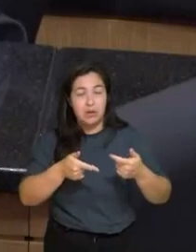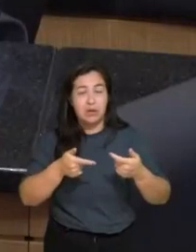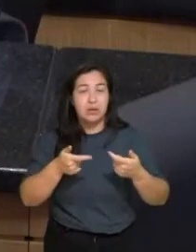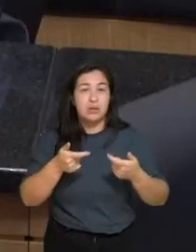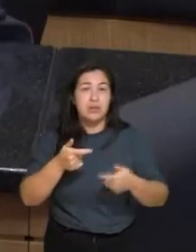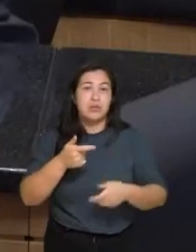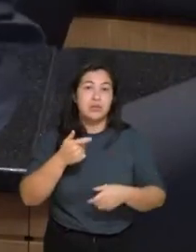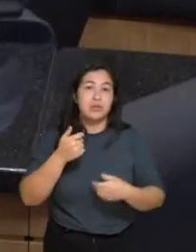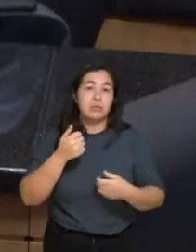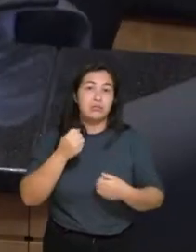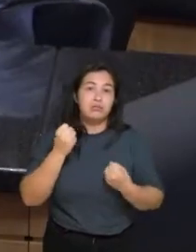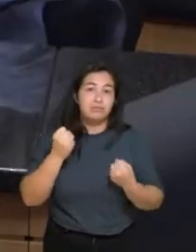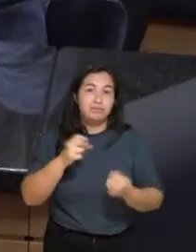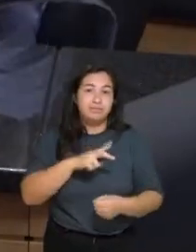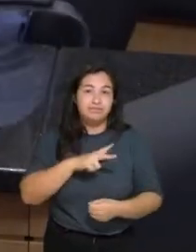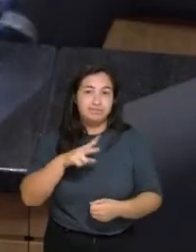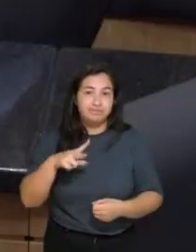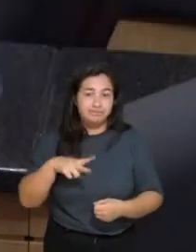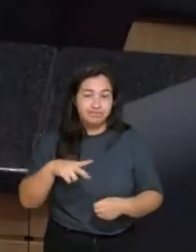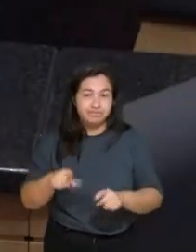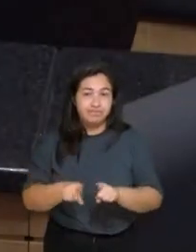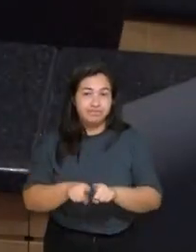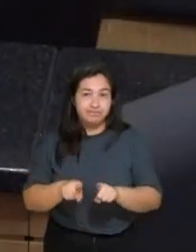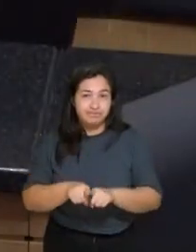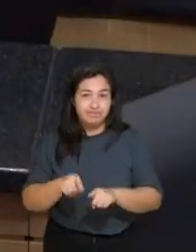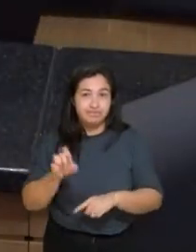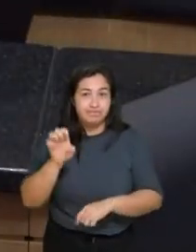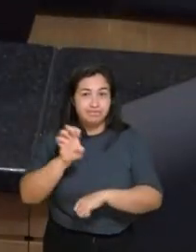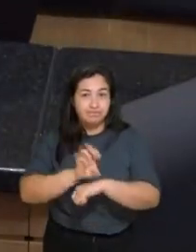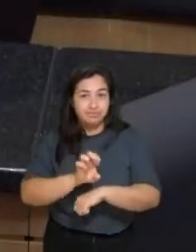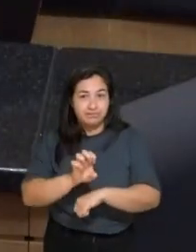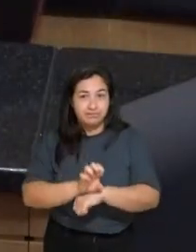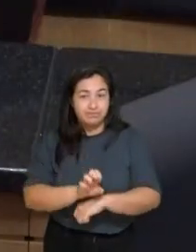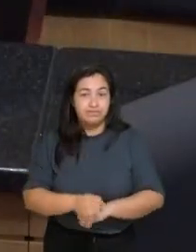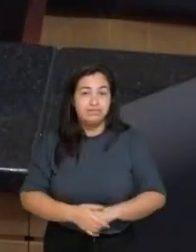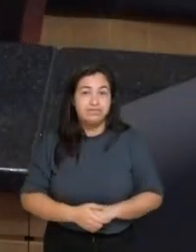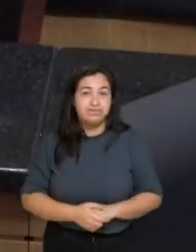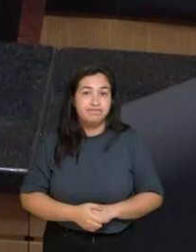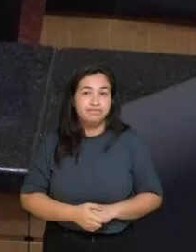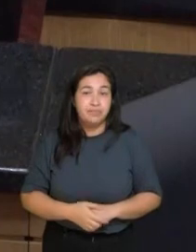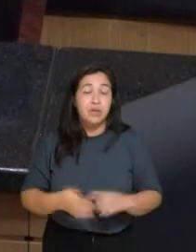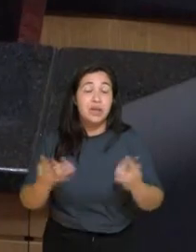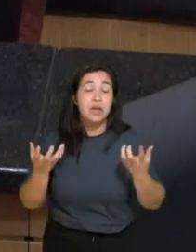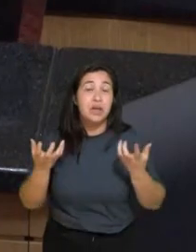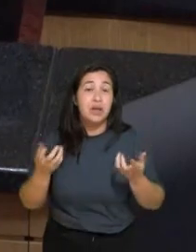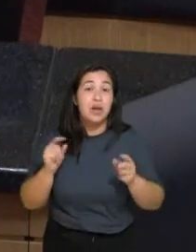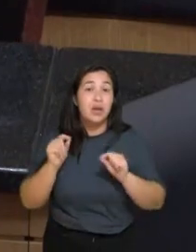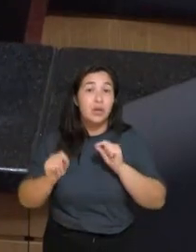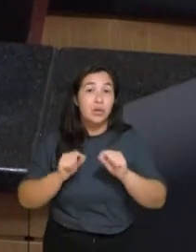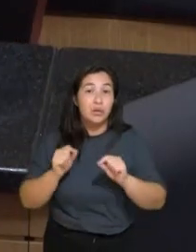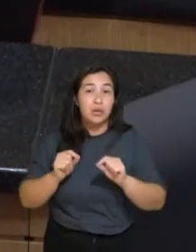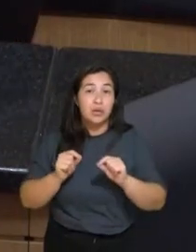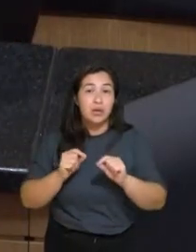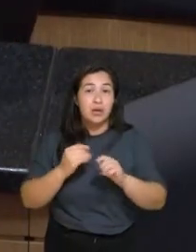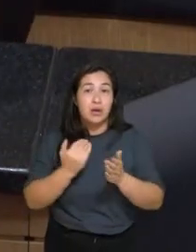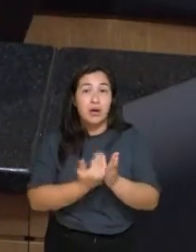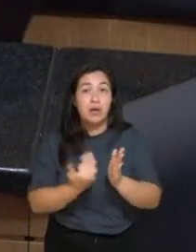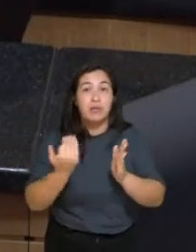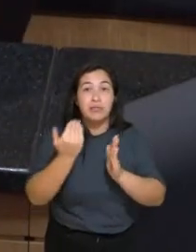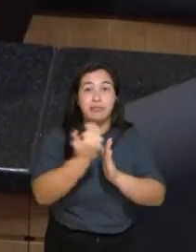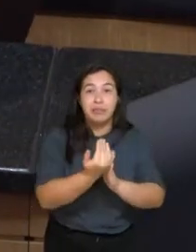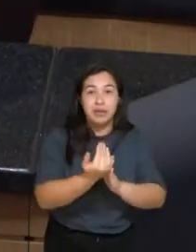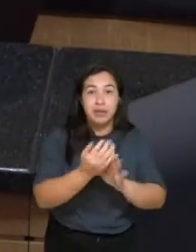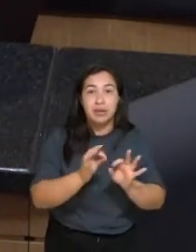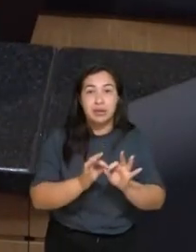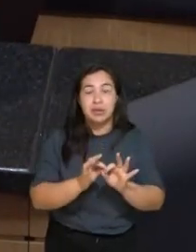federal. E esse projeto visa prorrogar esse prazo que tinha durante a pandemia, para que os